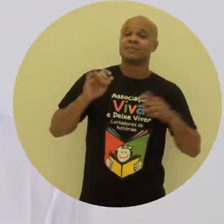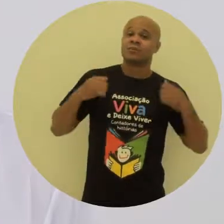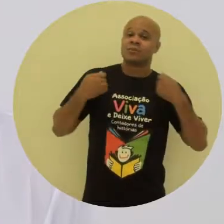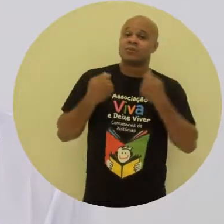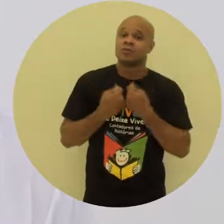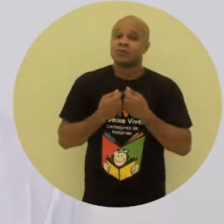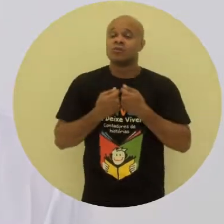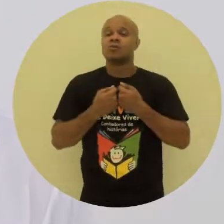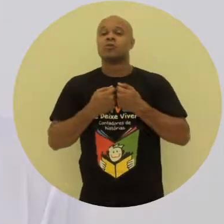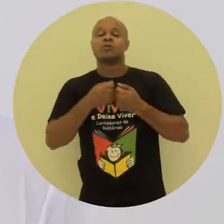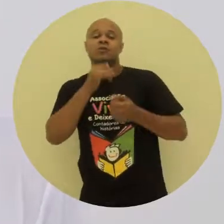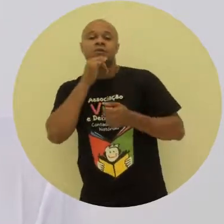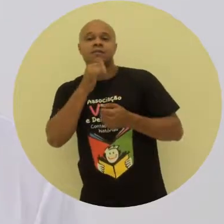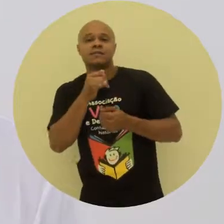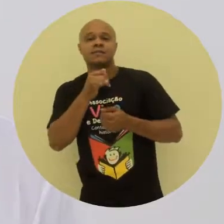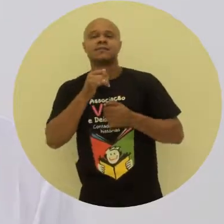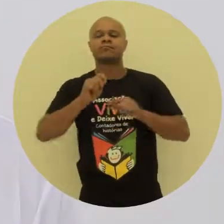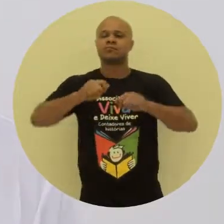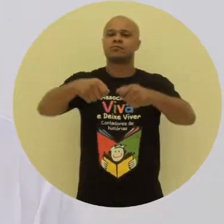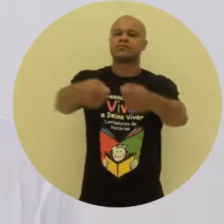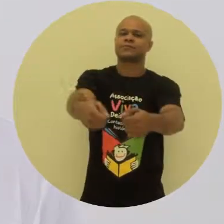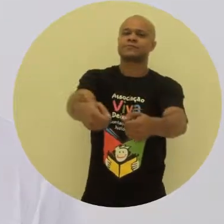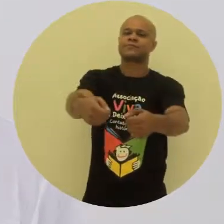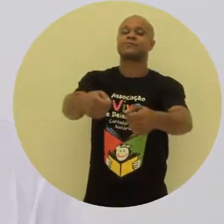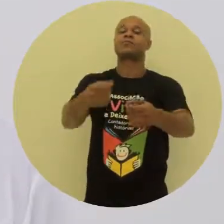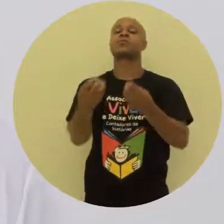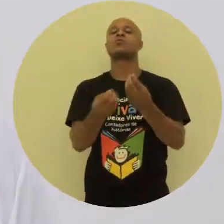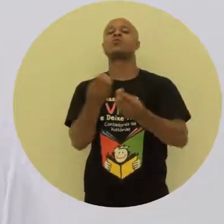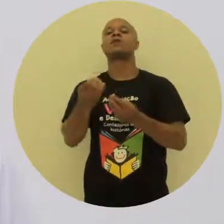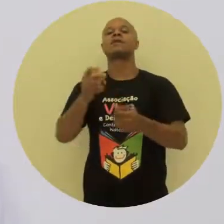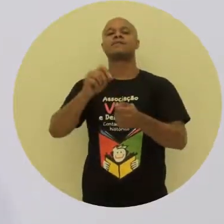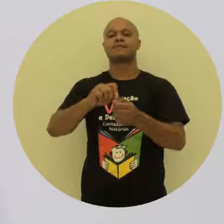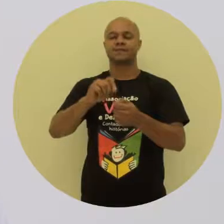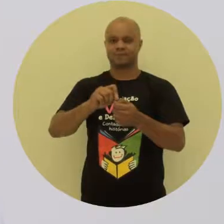Se o avental perdeu o uso, se a pessoa nos devolveu,